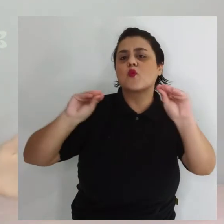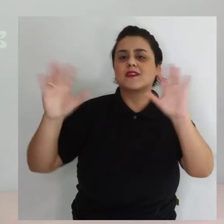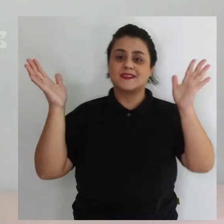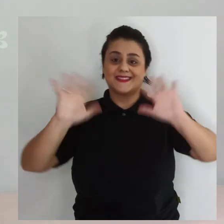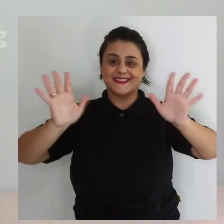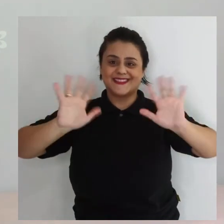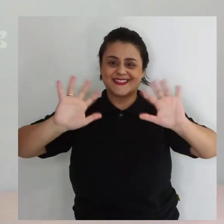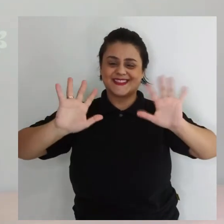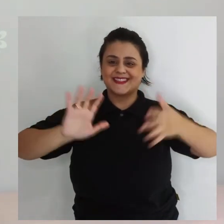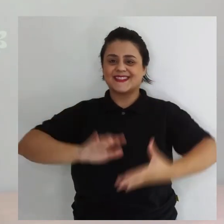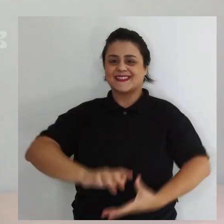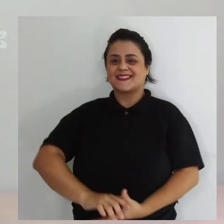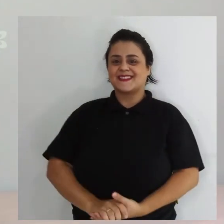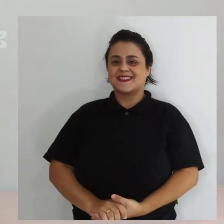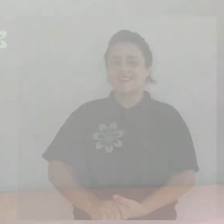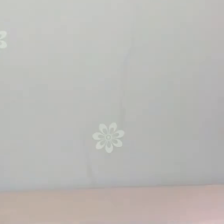Beijos de tchau!